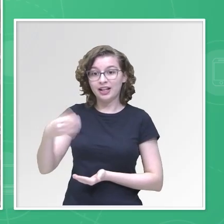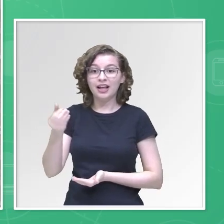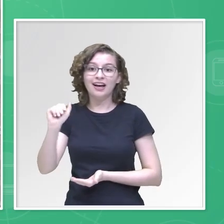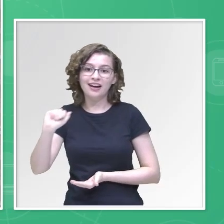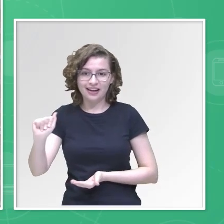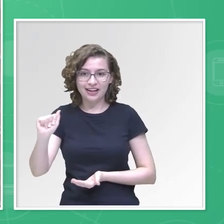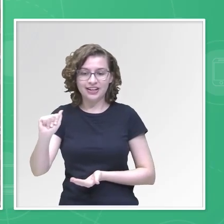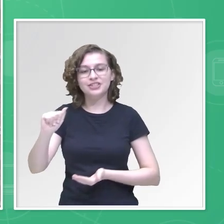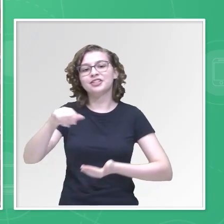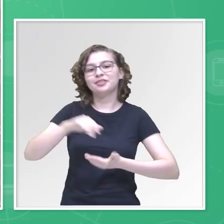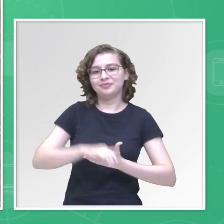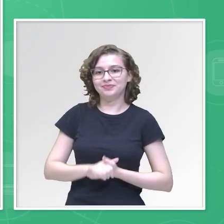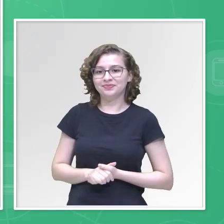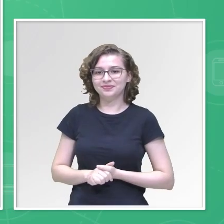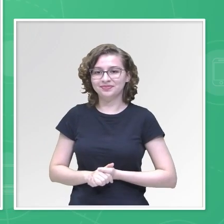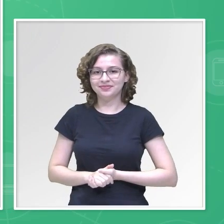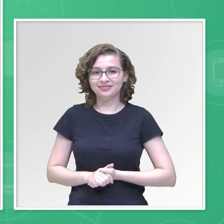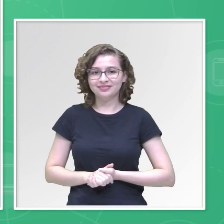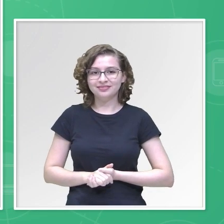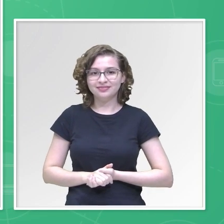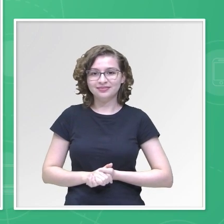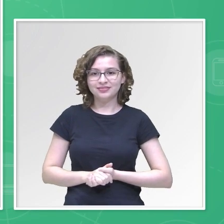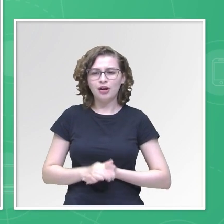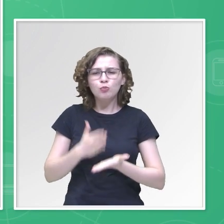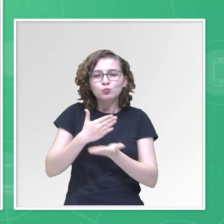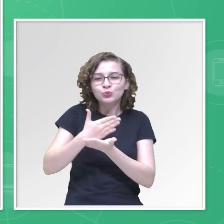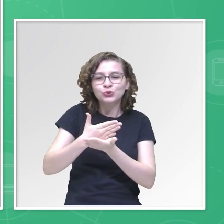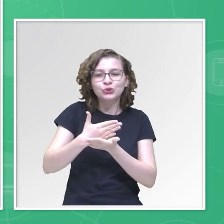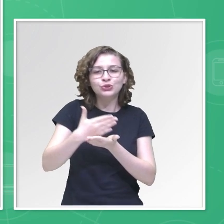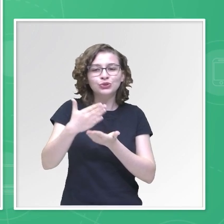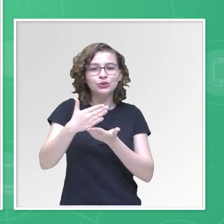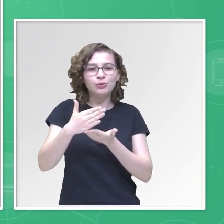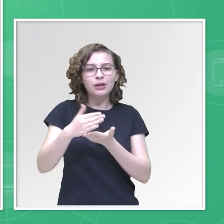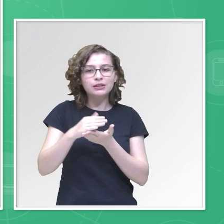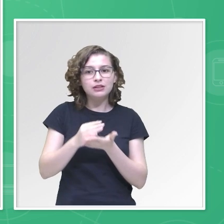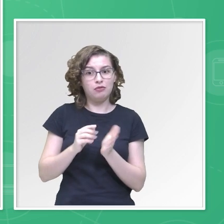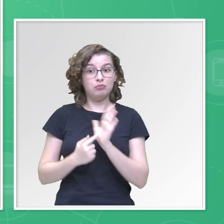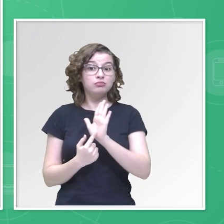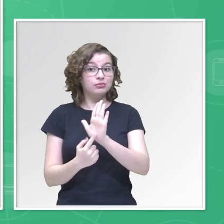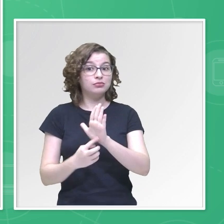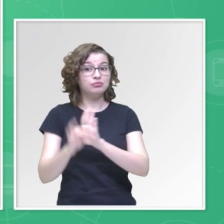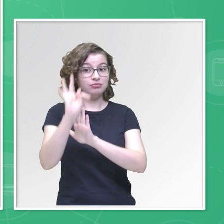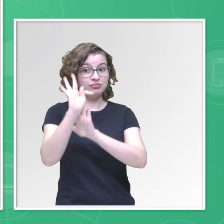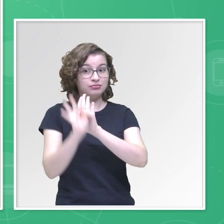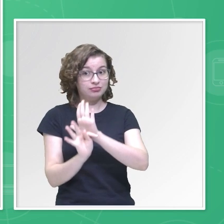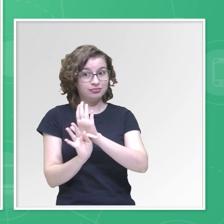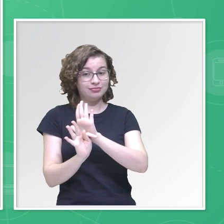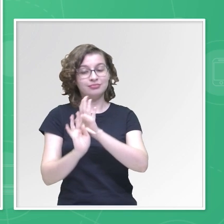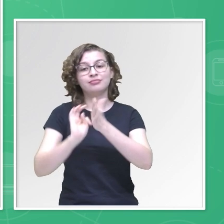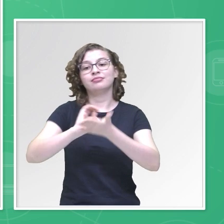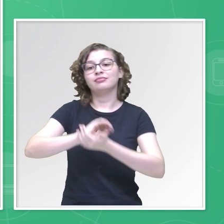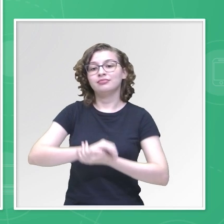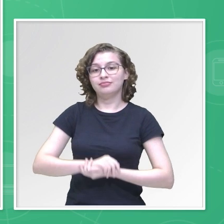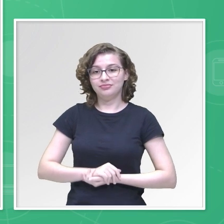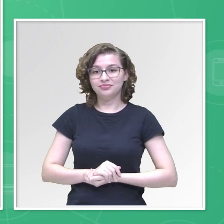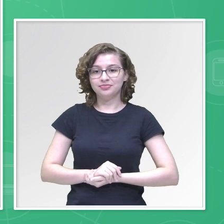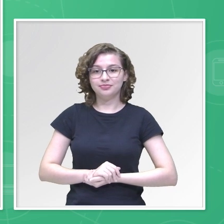na etapa vamos lá então olha para começar Nós já vamos apresentar você um